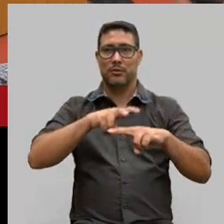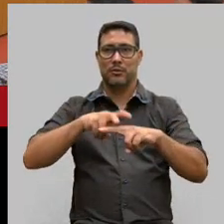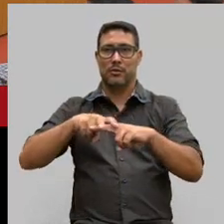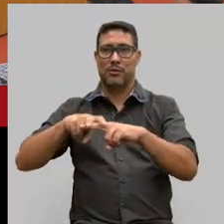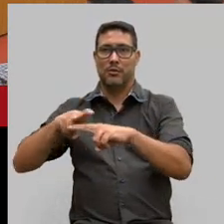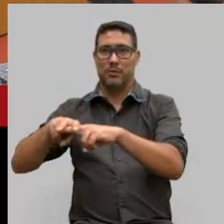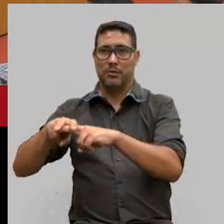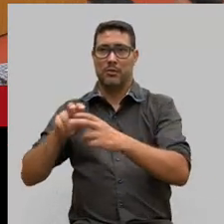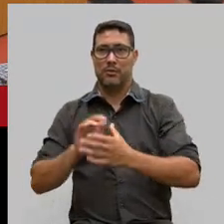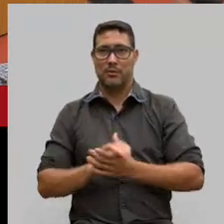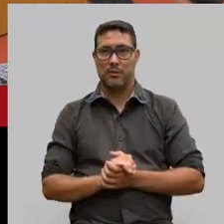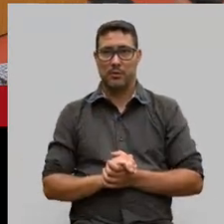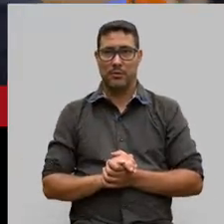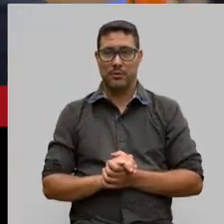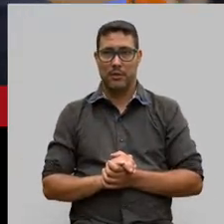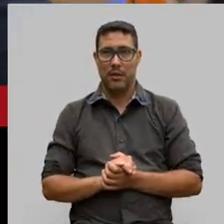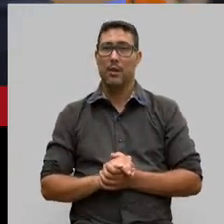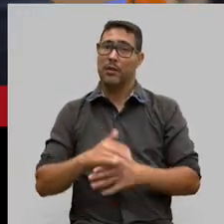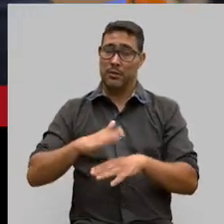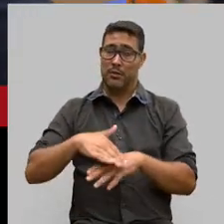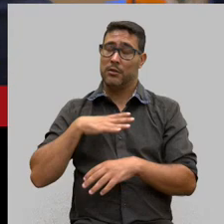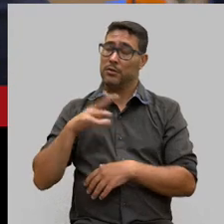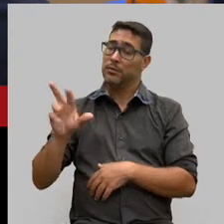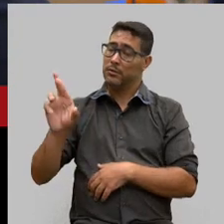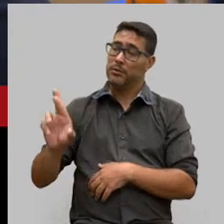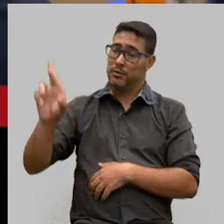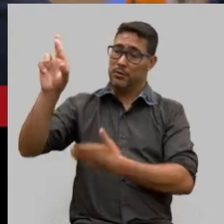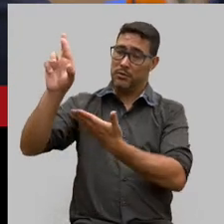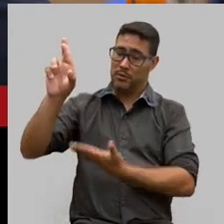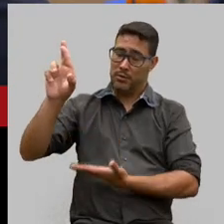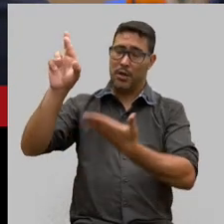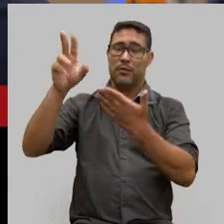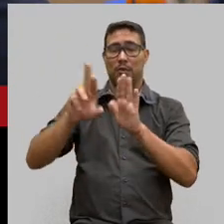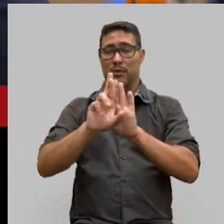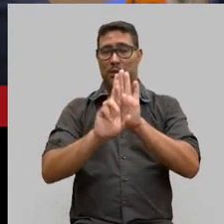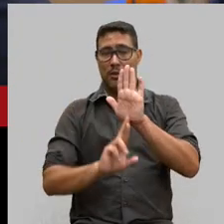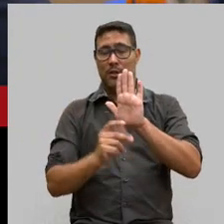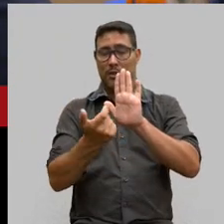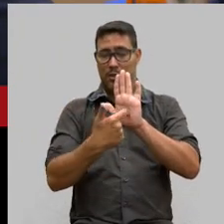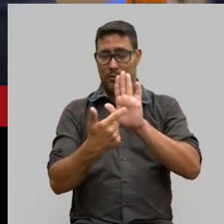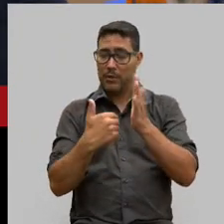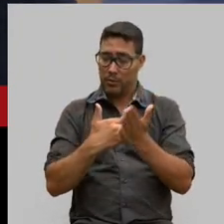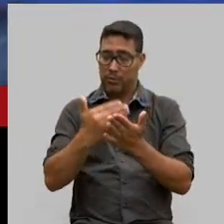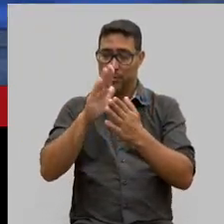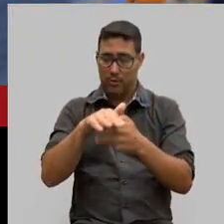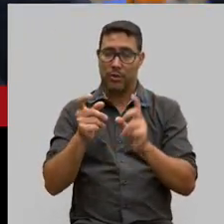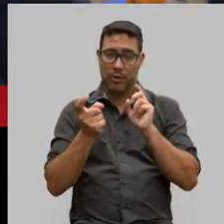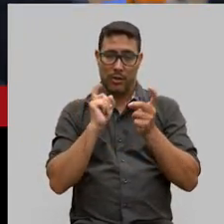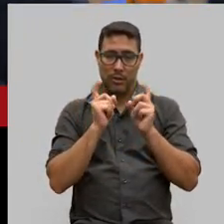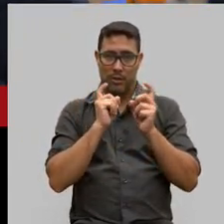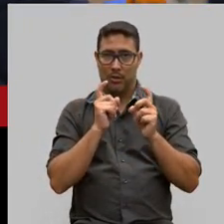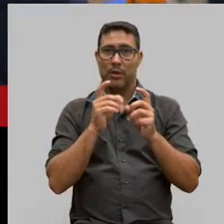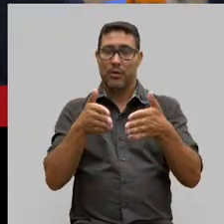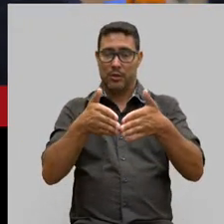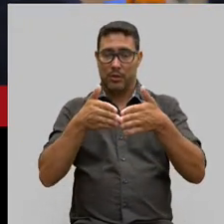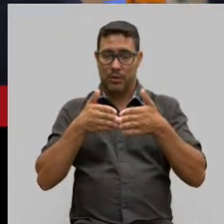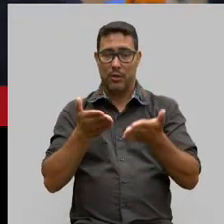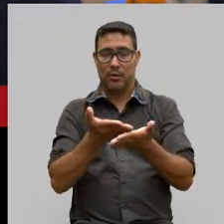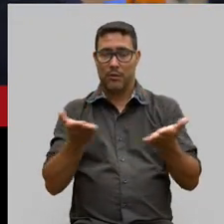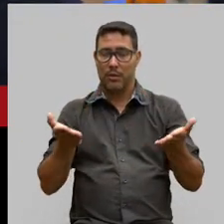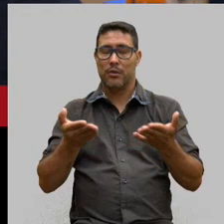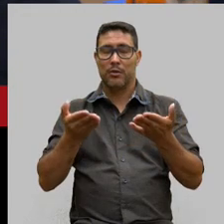e na qualidade de coautor do que deu origem a esta audiência passa a terc as considerações